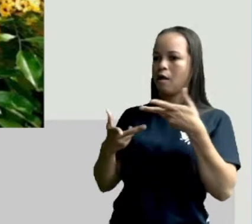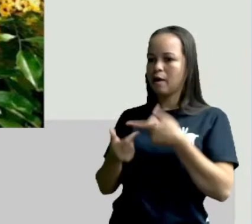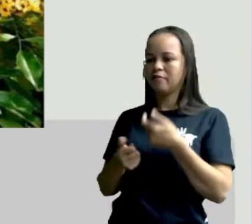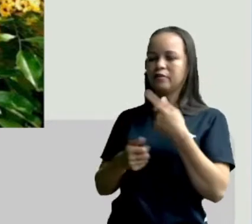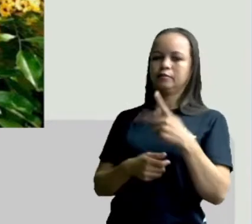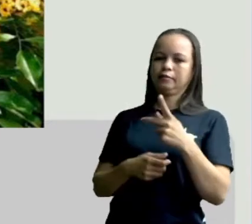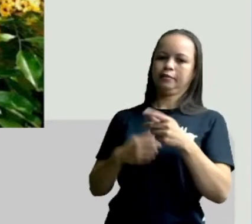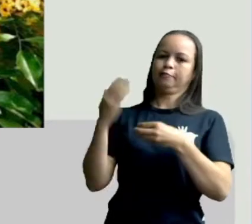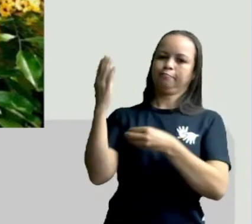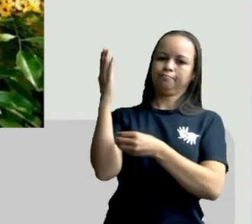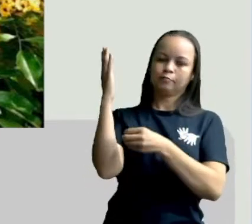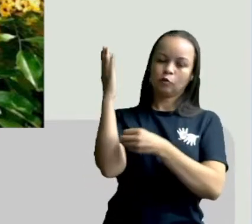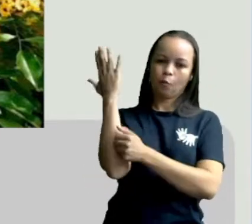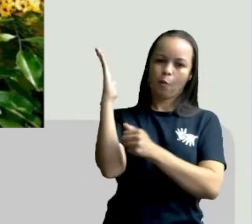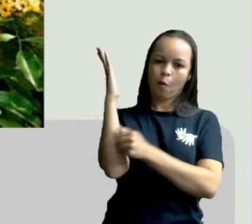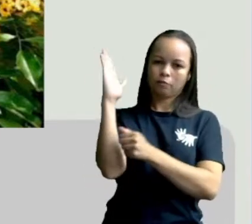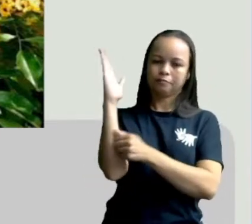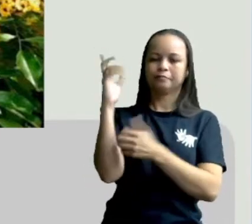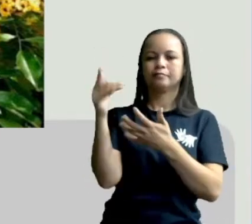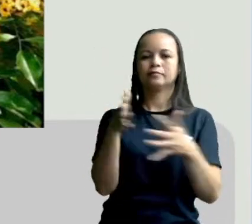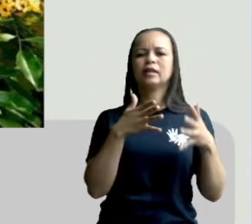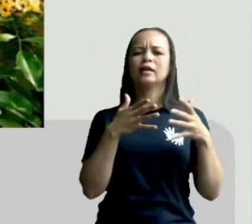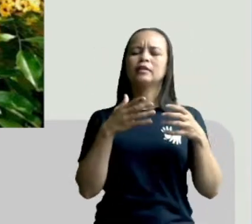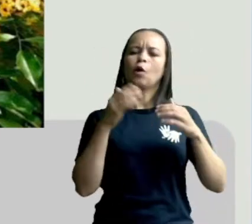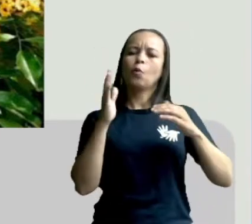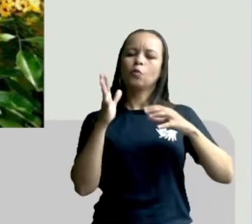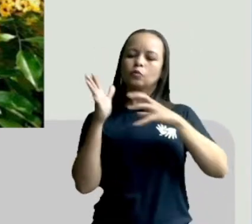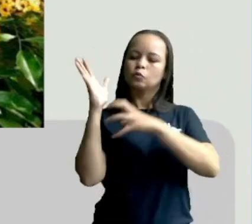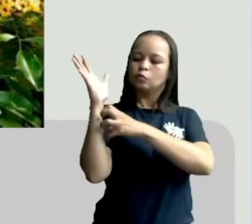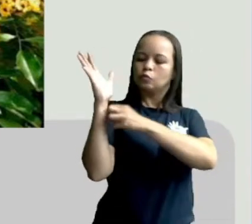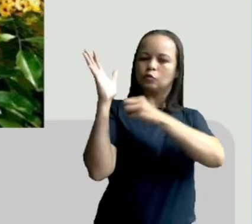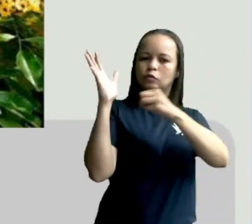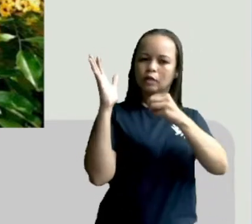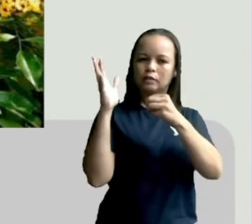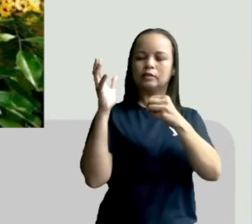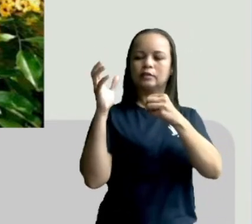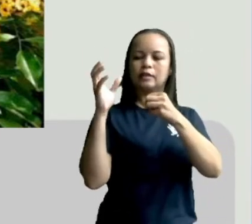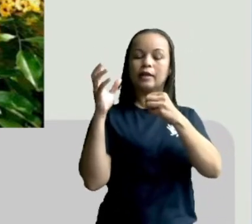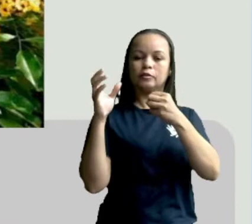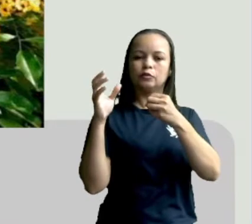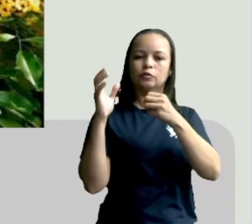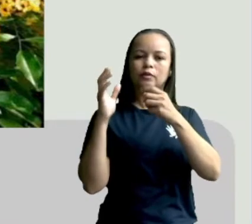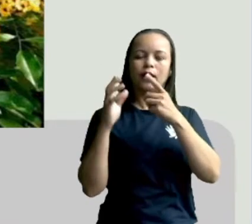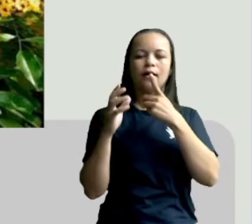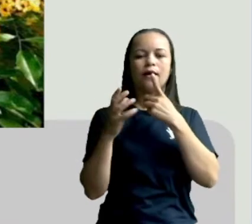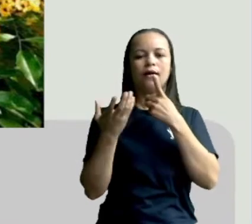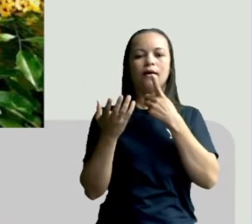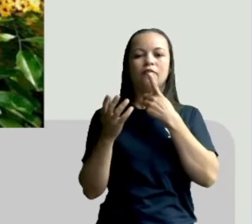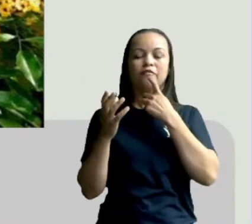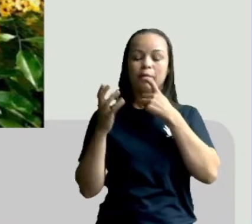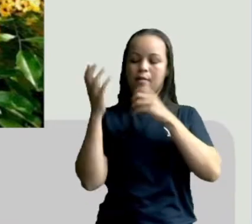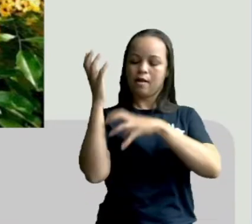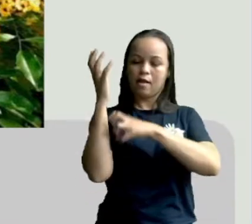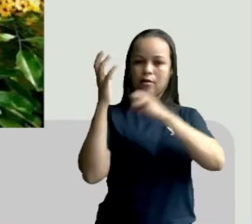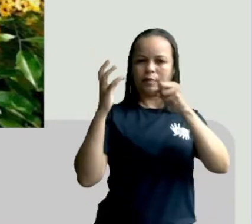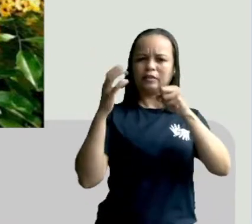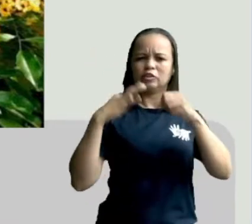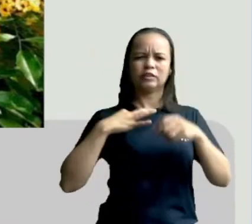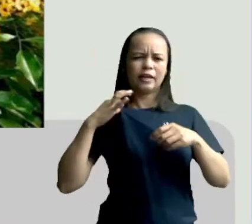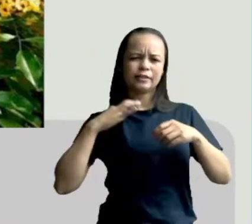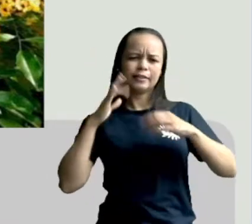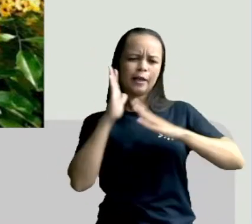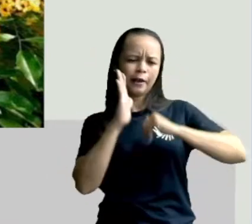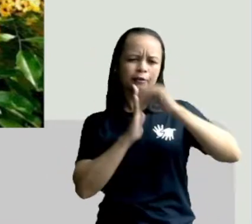exploravam o pau-brasil, usavam essa tinta vermelha que sai de dentro da árvore, né, do tronco da árvore, para tingir